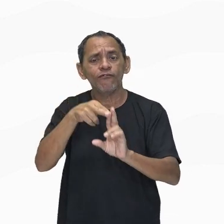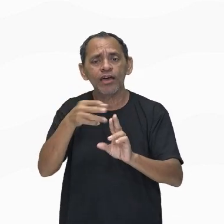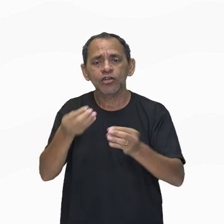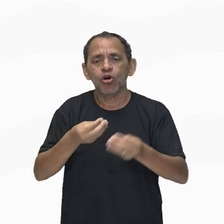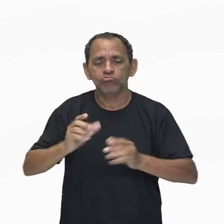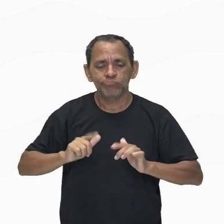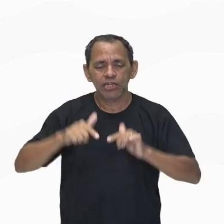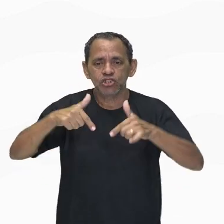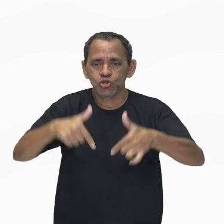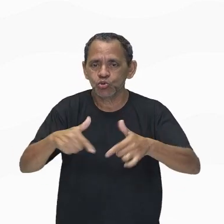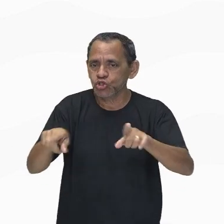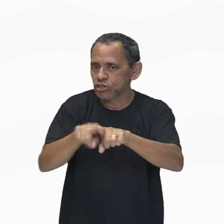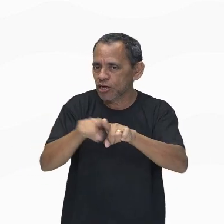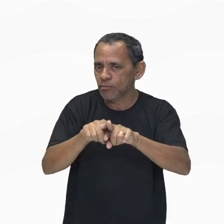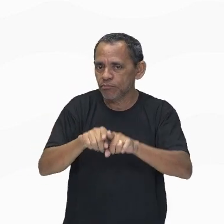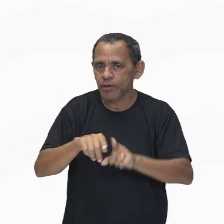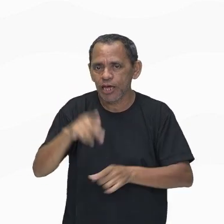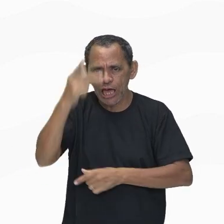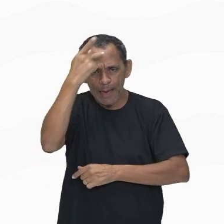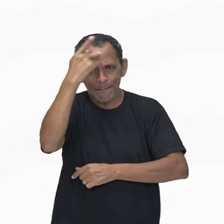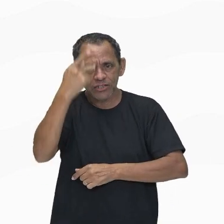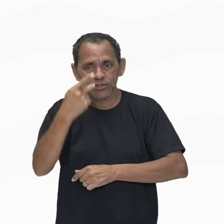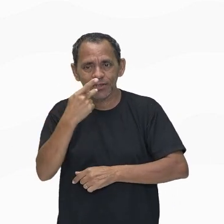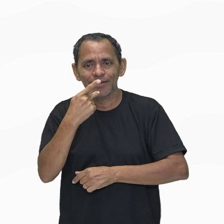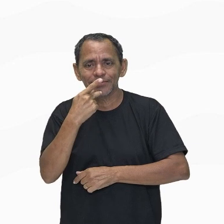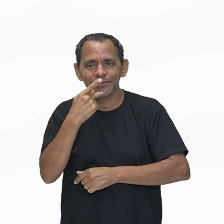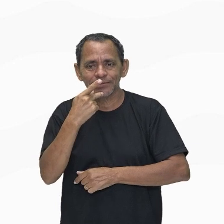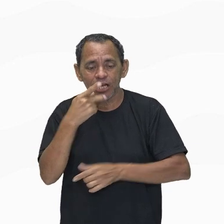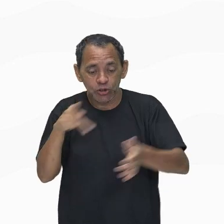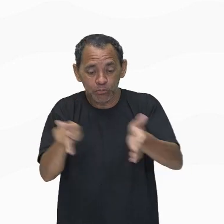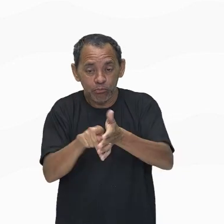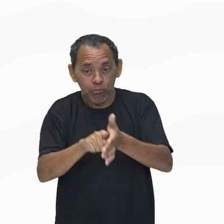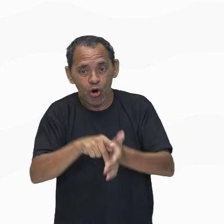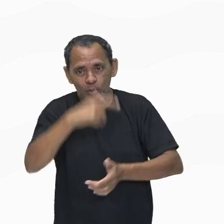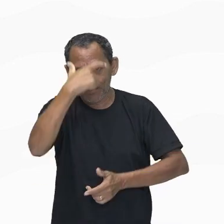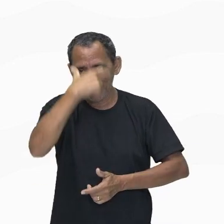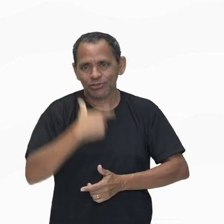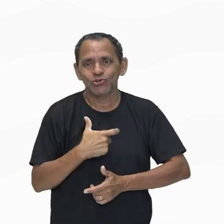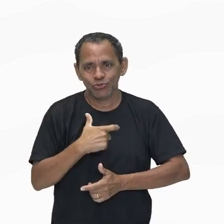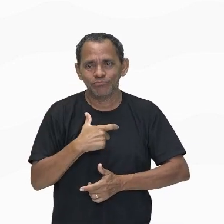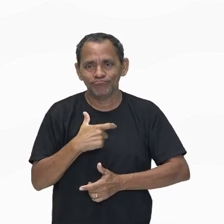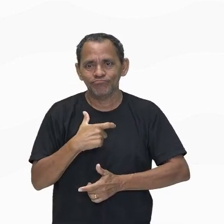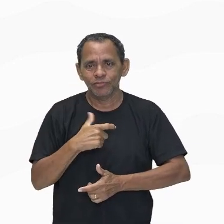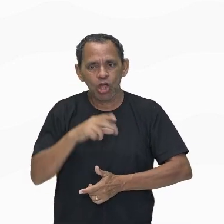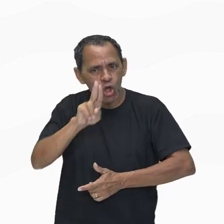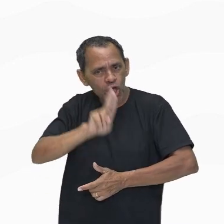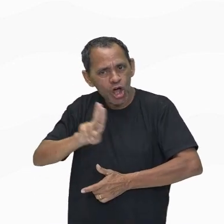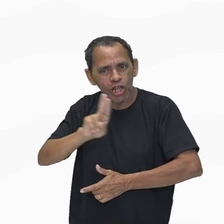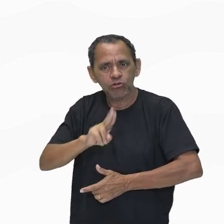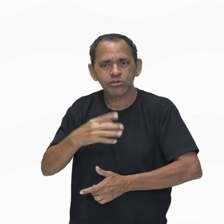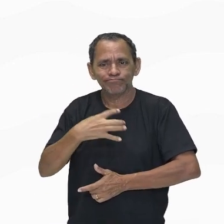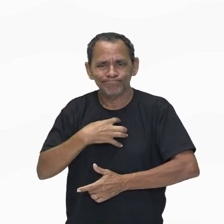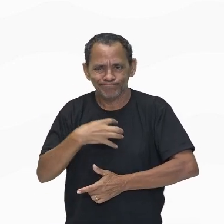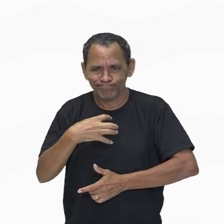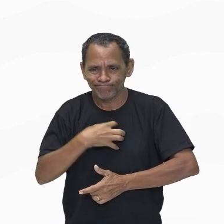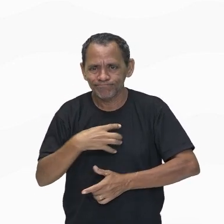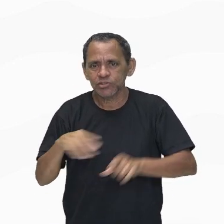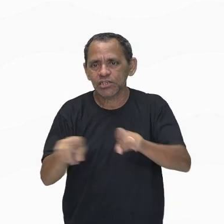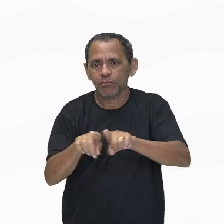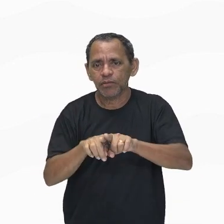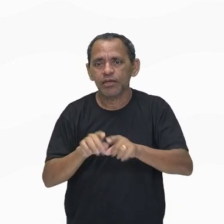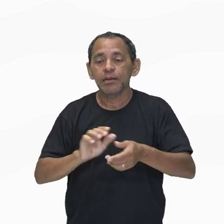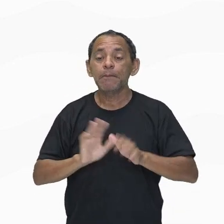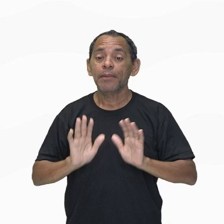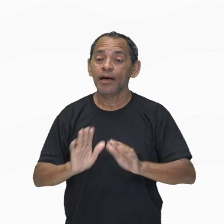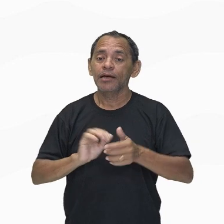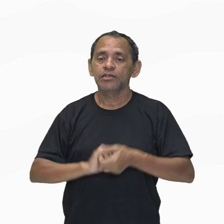aos traços de personalidade que uma pessoa adota. Entretanto, isso não